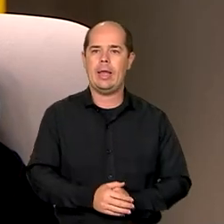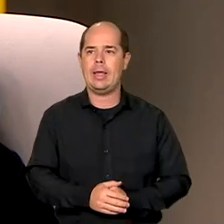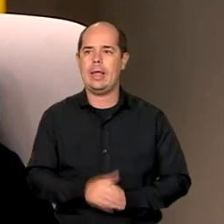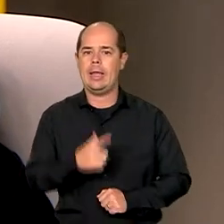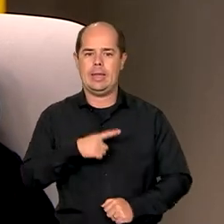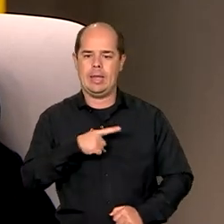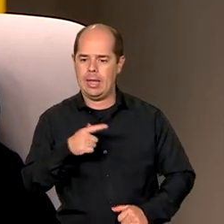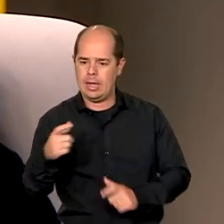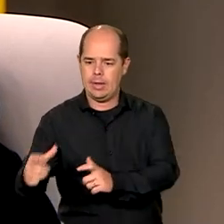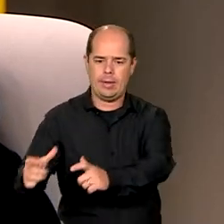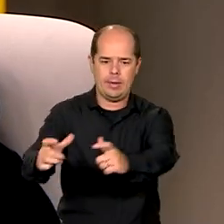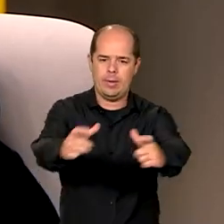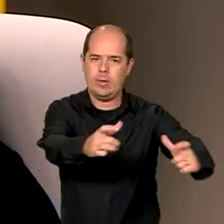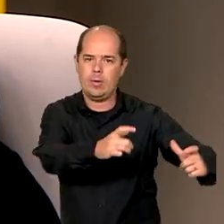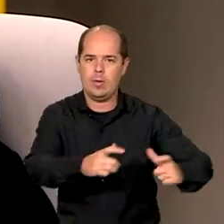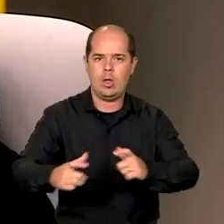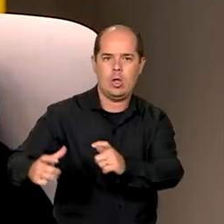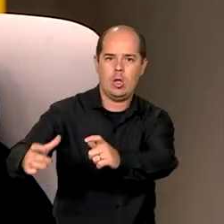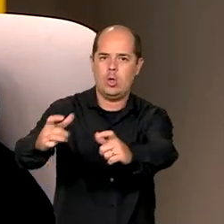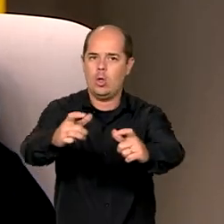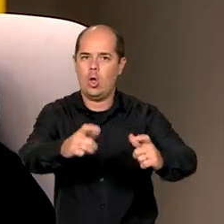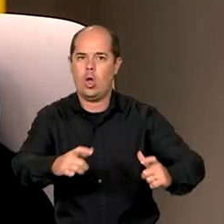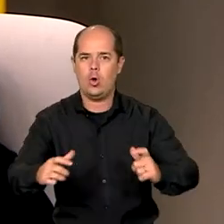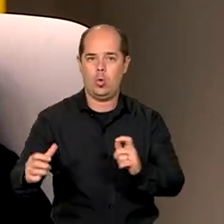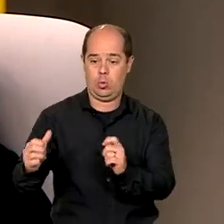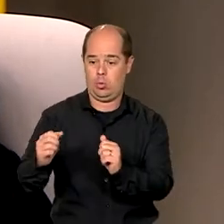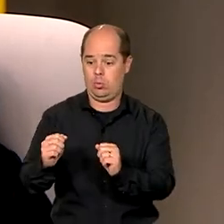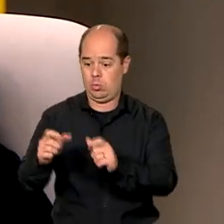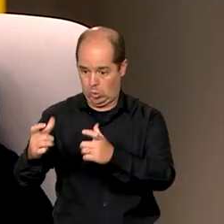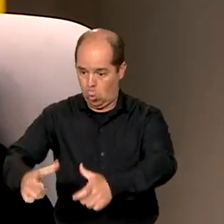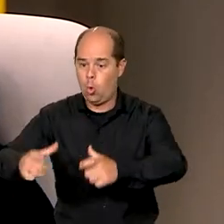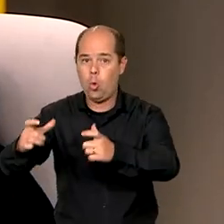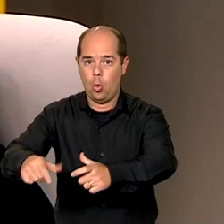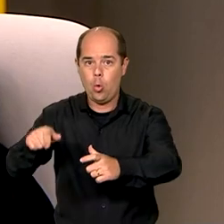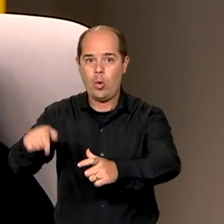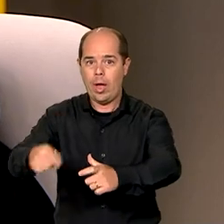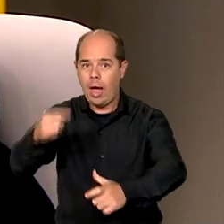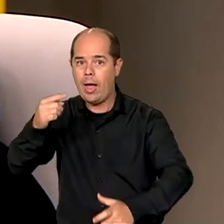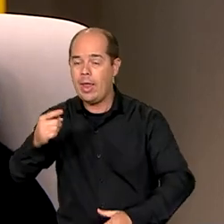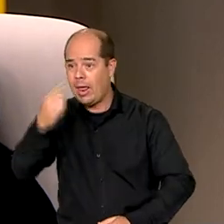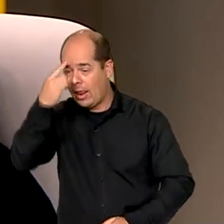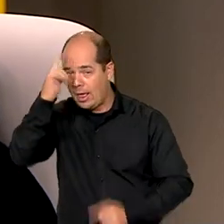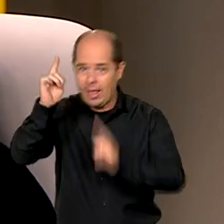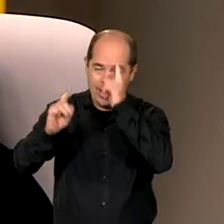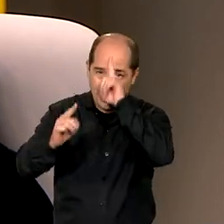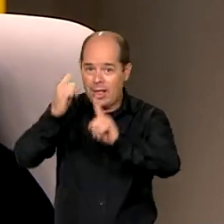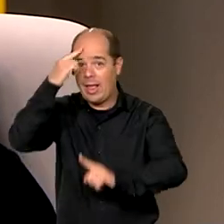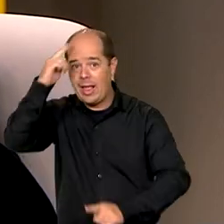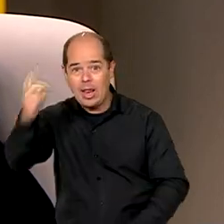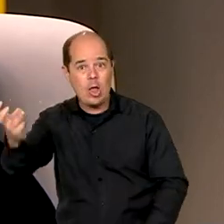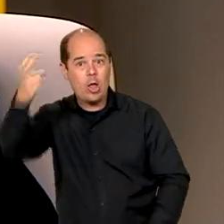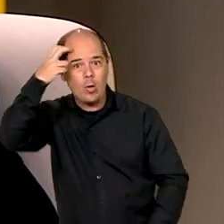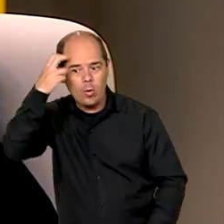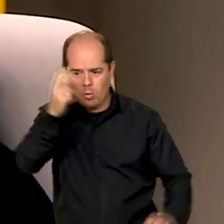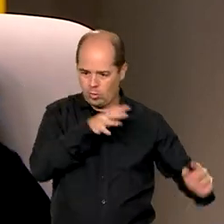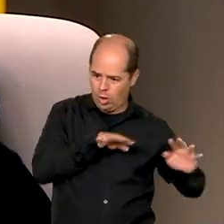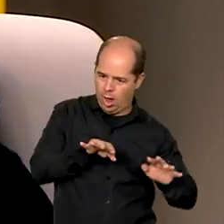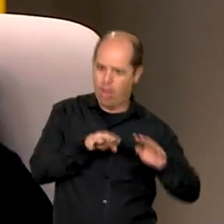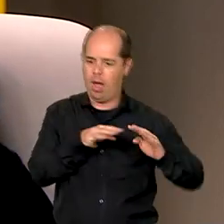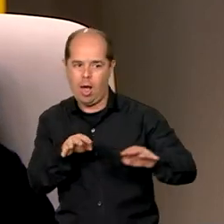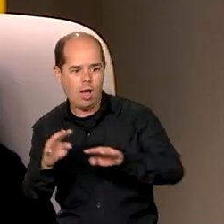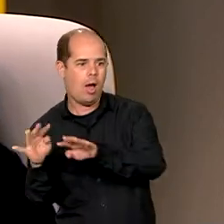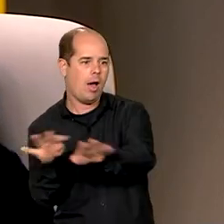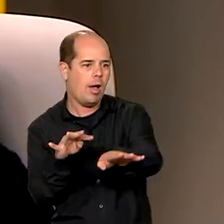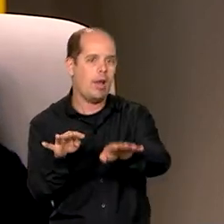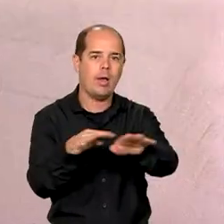culturais estão instalados, é uma economia que dá muita visibilidade para o Brasil e é uma economia que é responsável hoje por